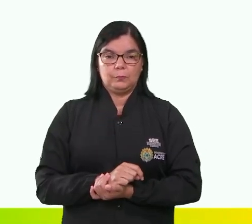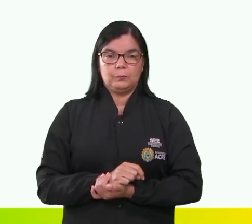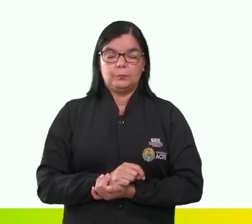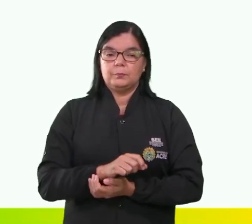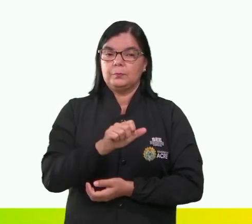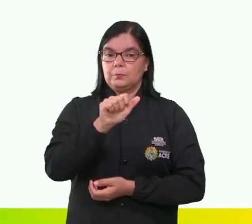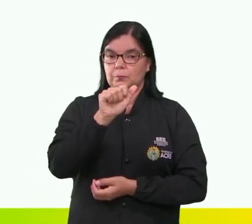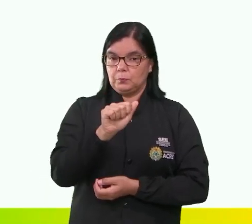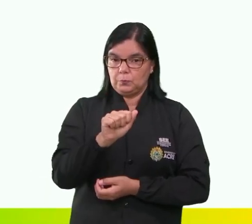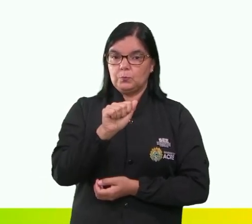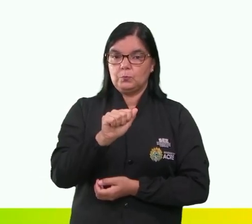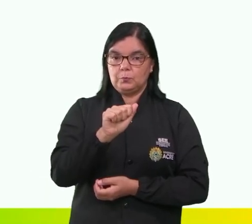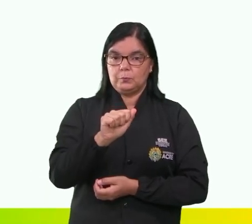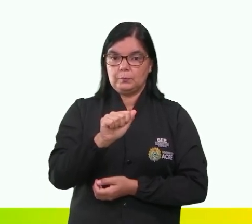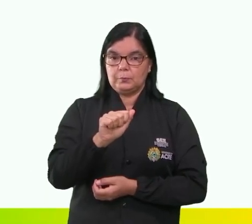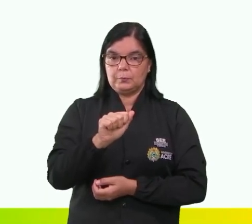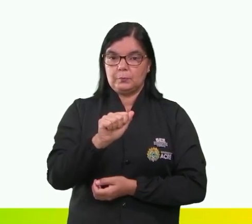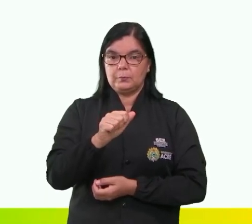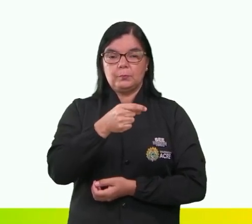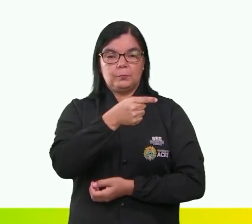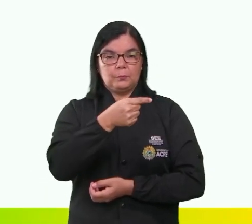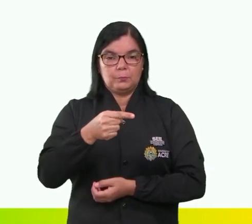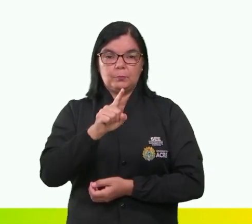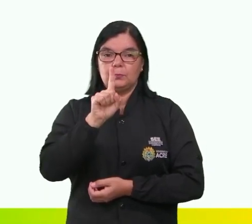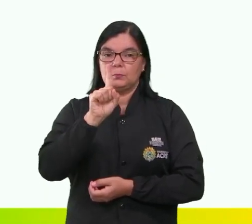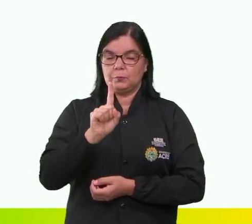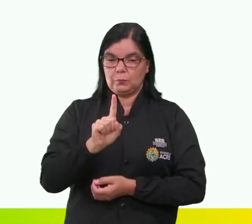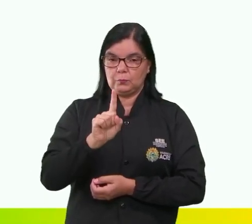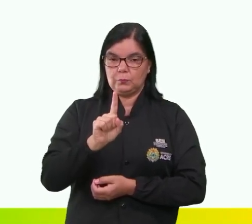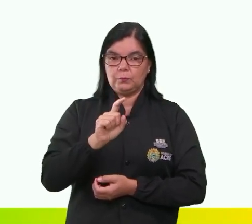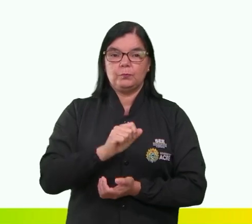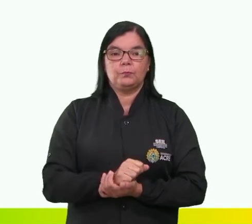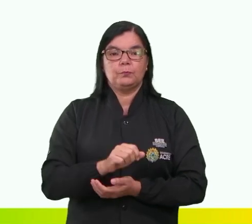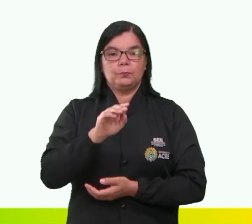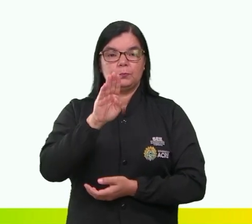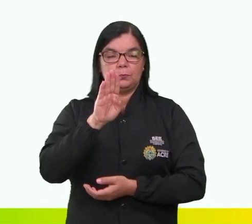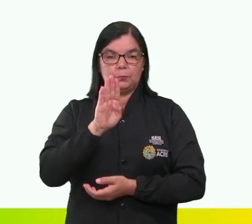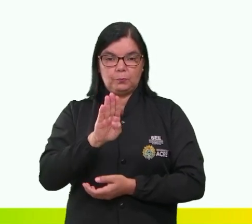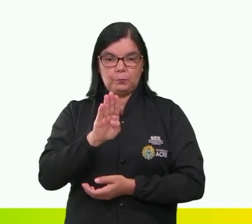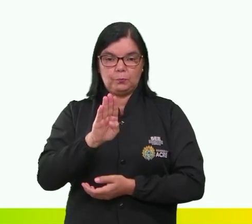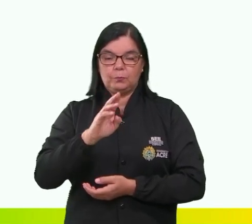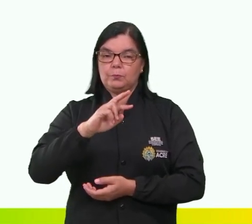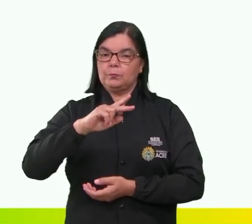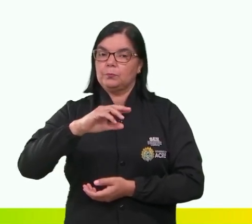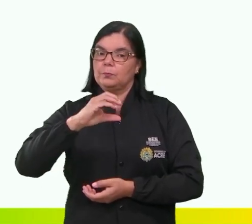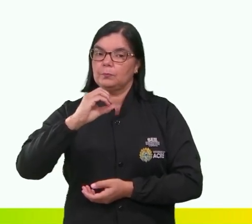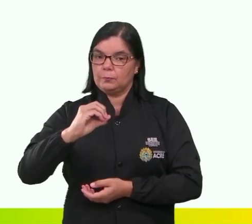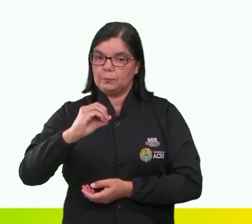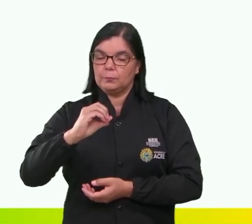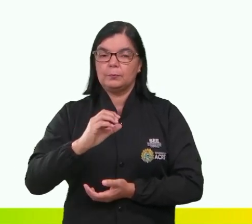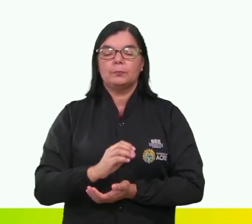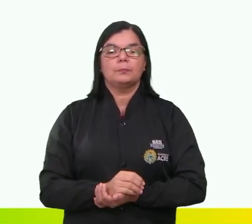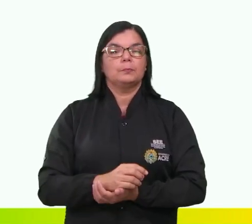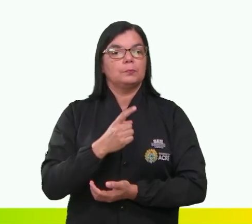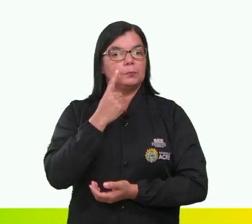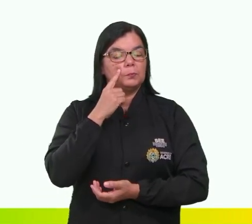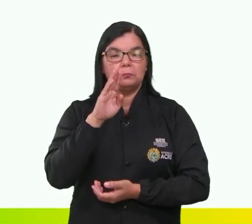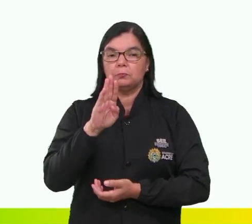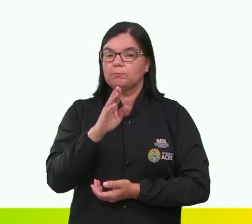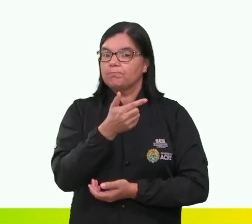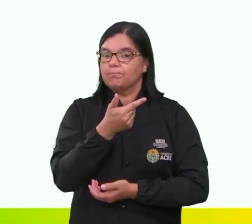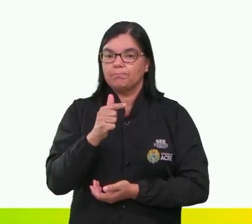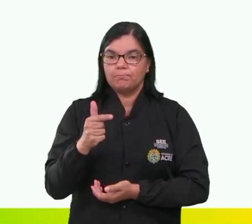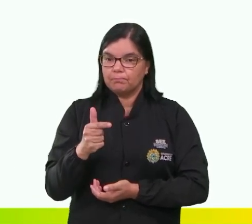o a igual a menos 1, o b igual a 0. Observem que não